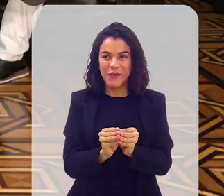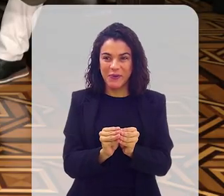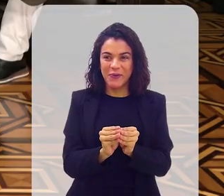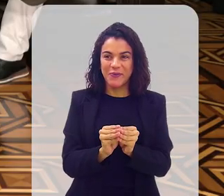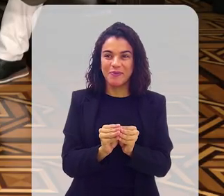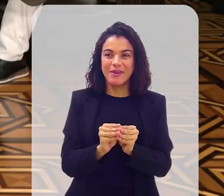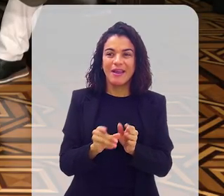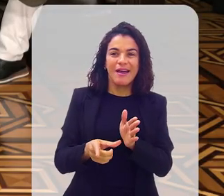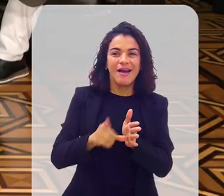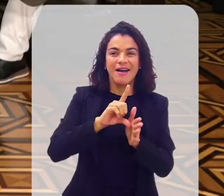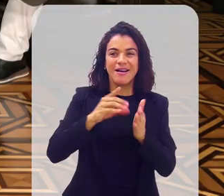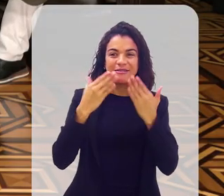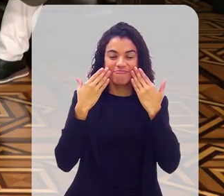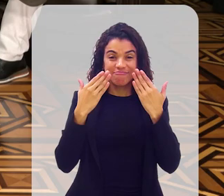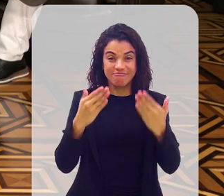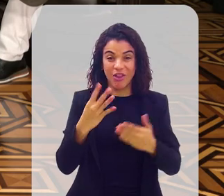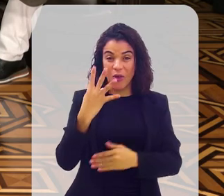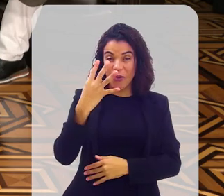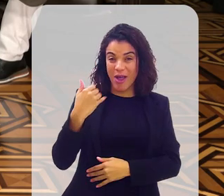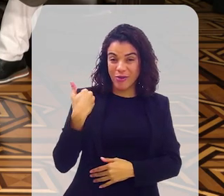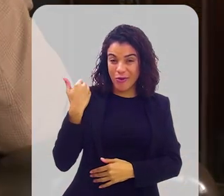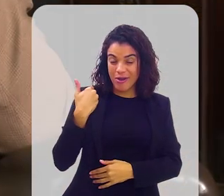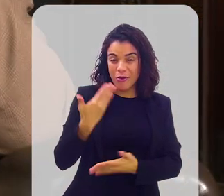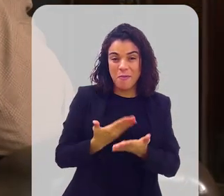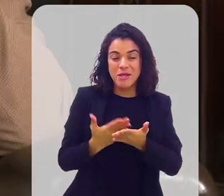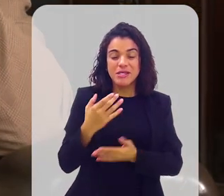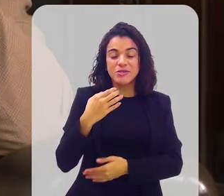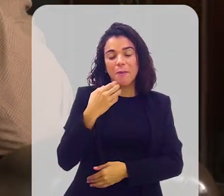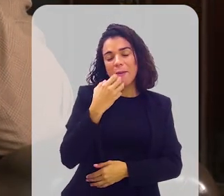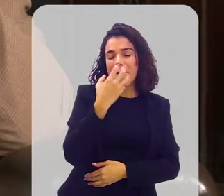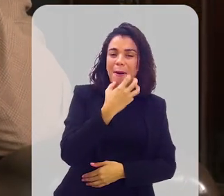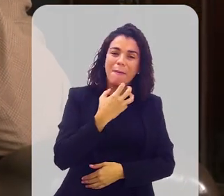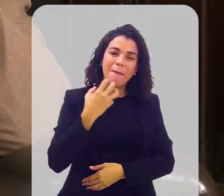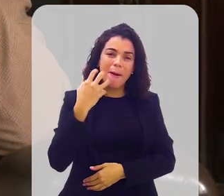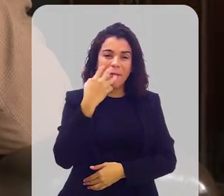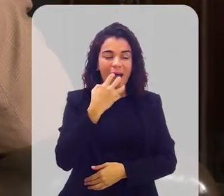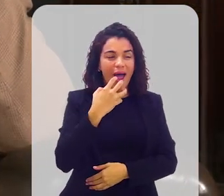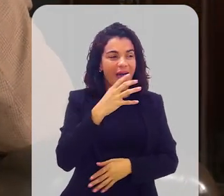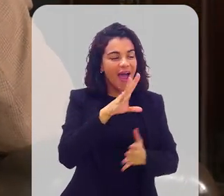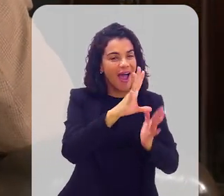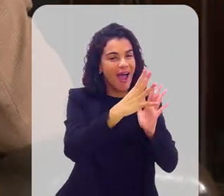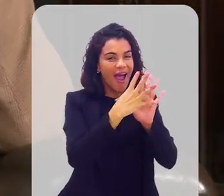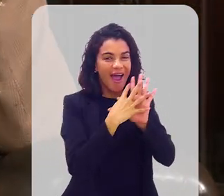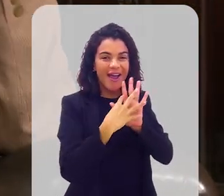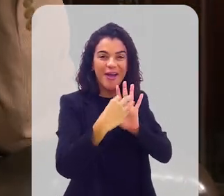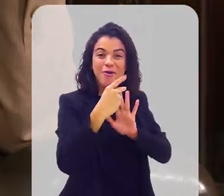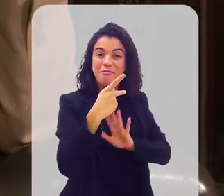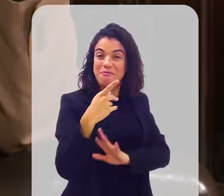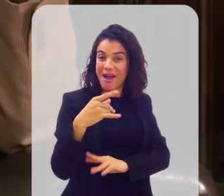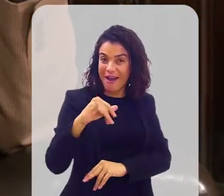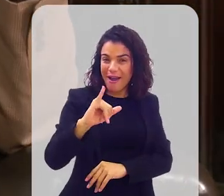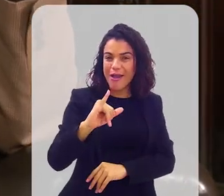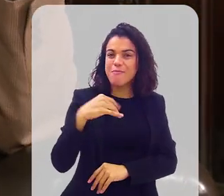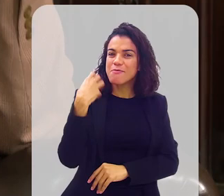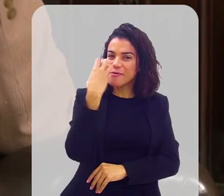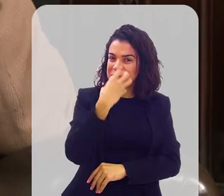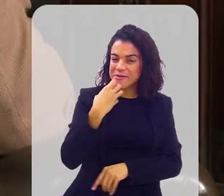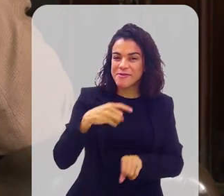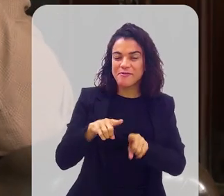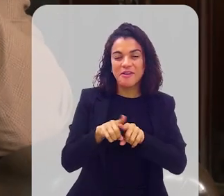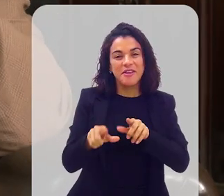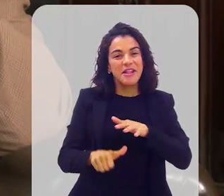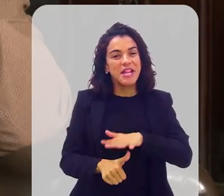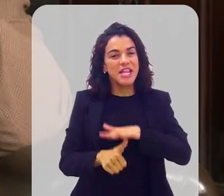antes de apresentarmos. Aos 4 anos começou a cantar inspirada pelo pai, que também é músico,